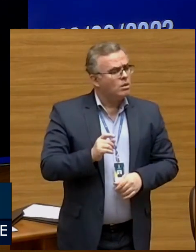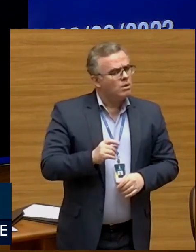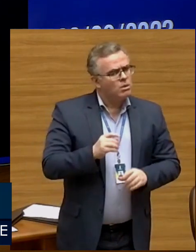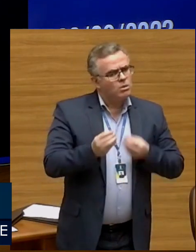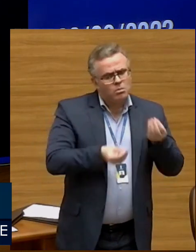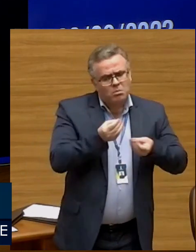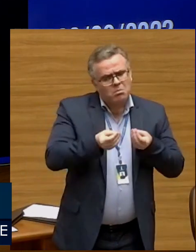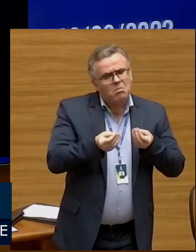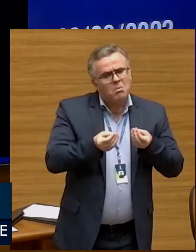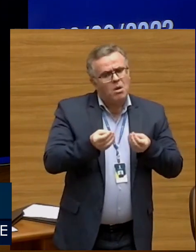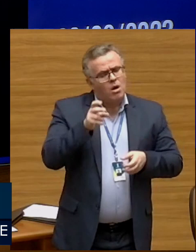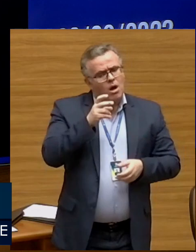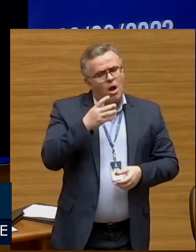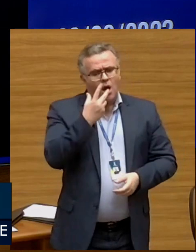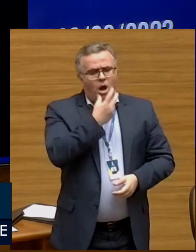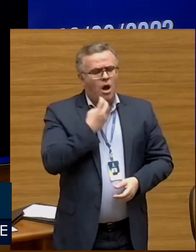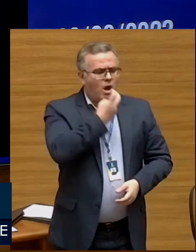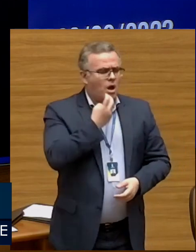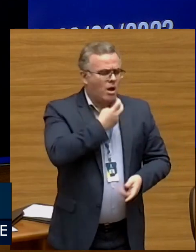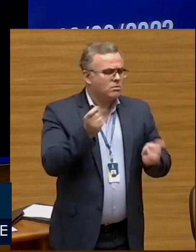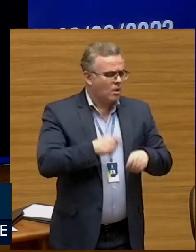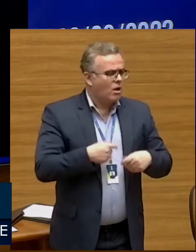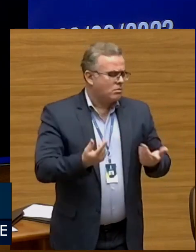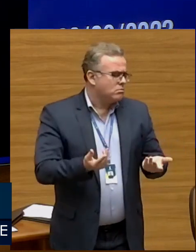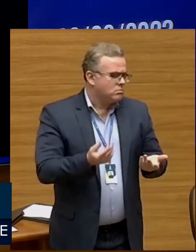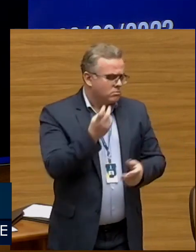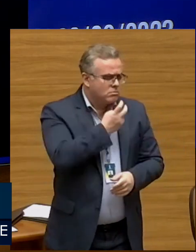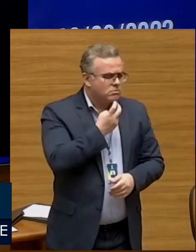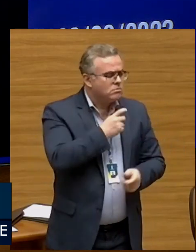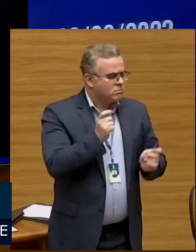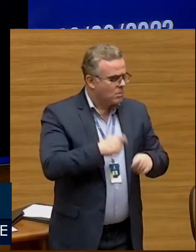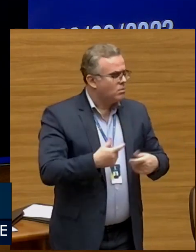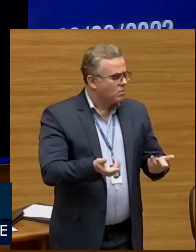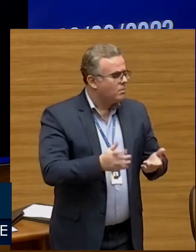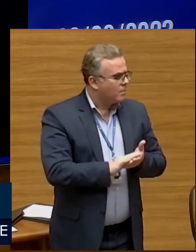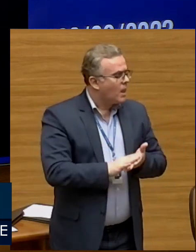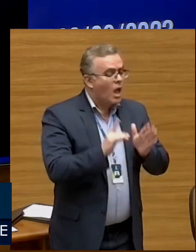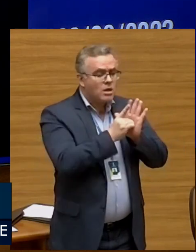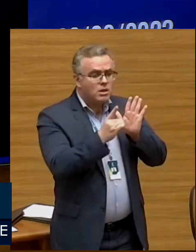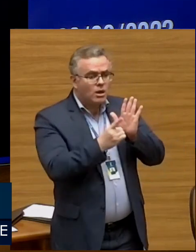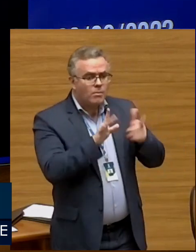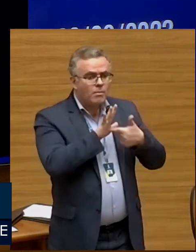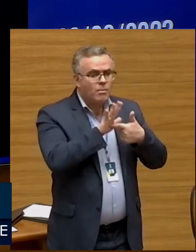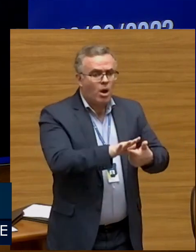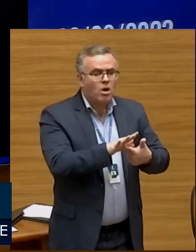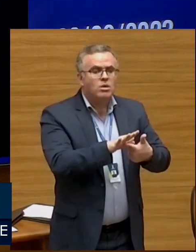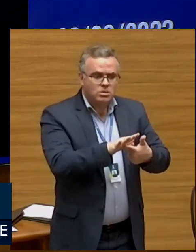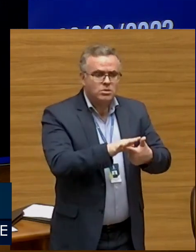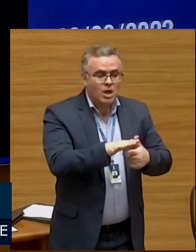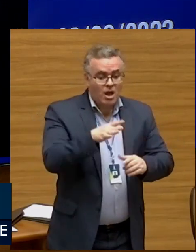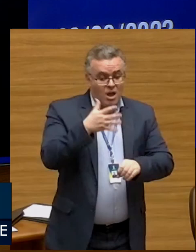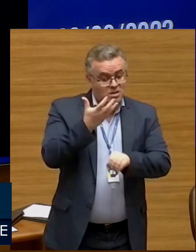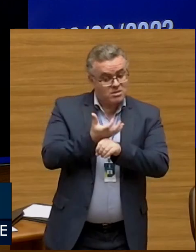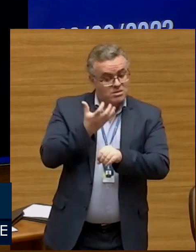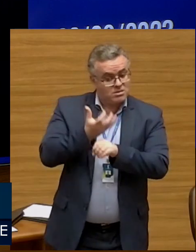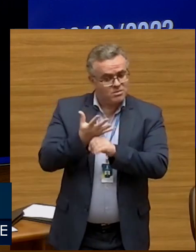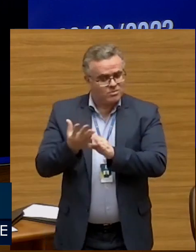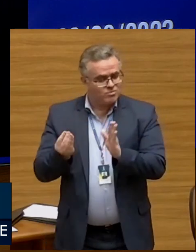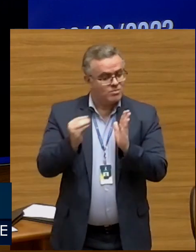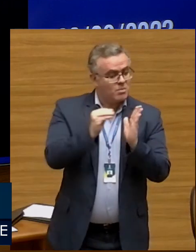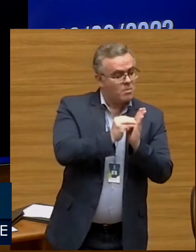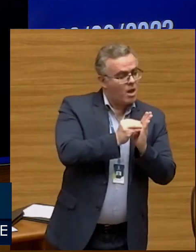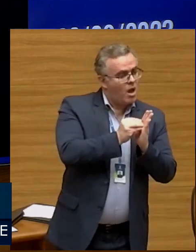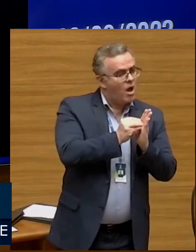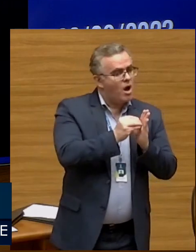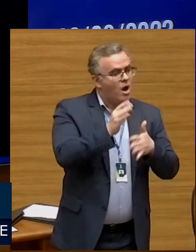pela língua oral. Também esse decreto determina a inclusão da Libras como disciplina curricular,